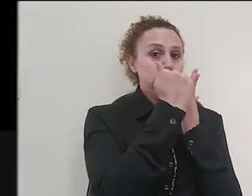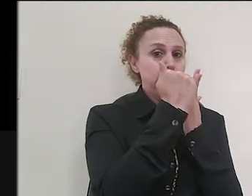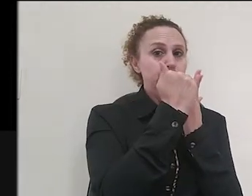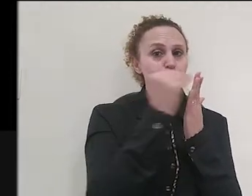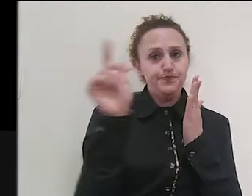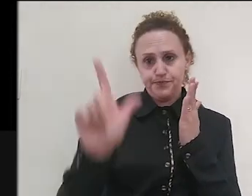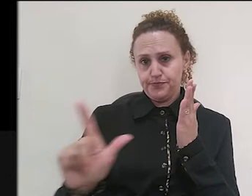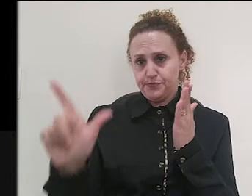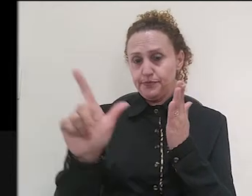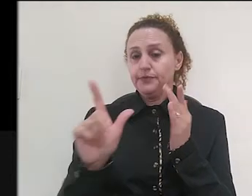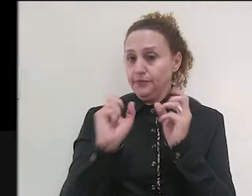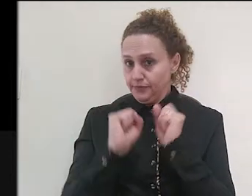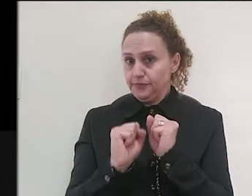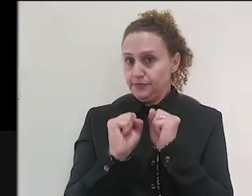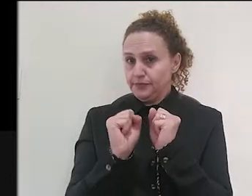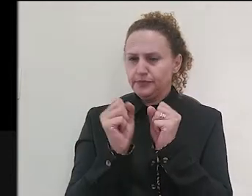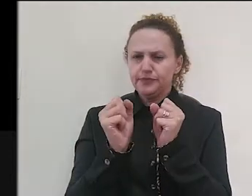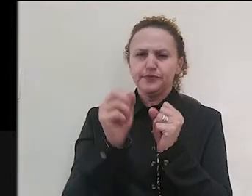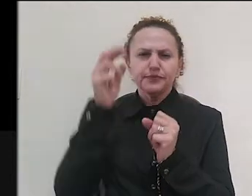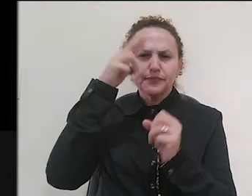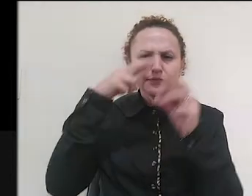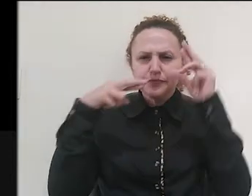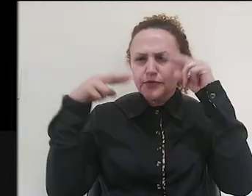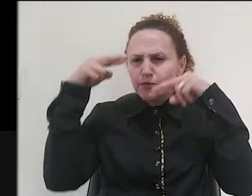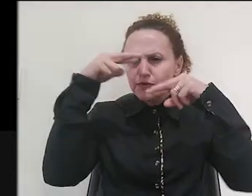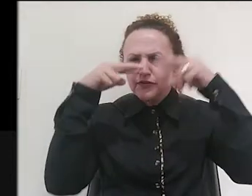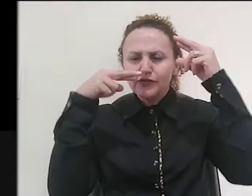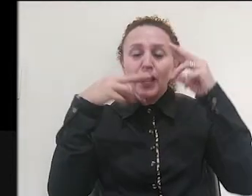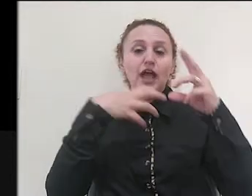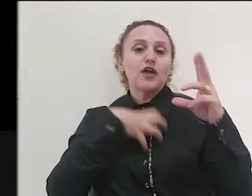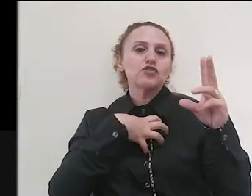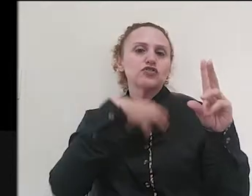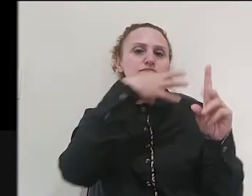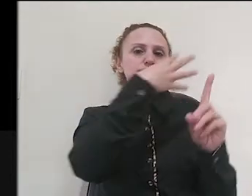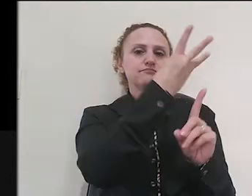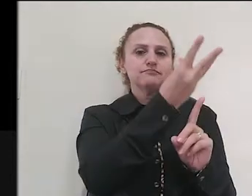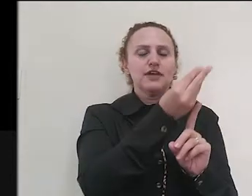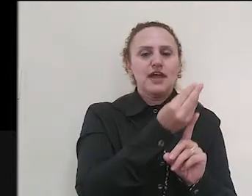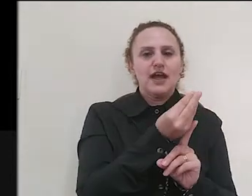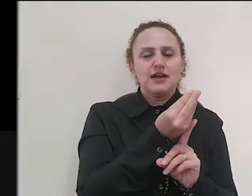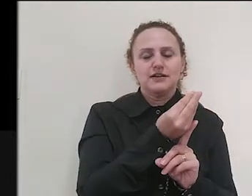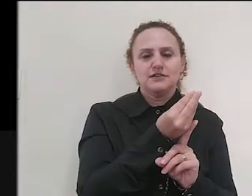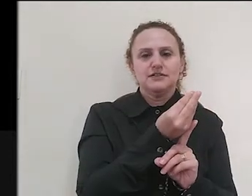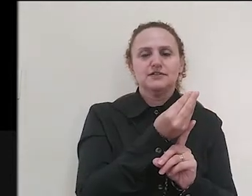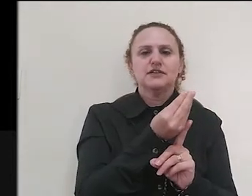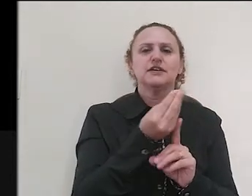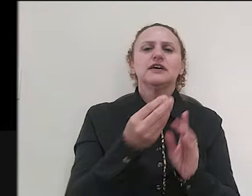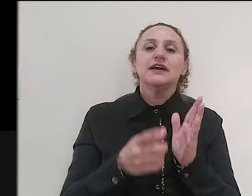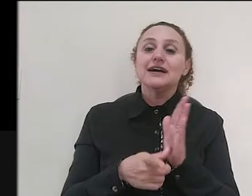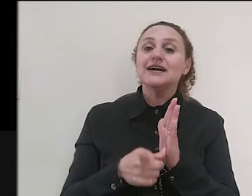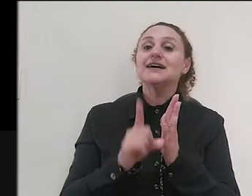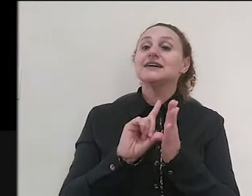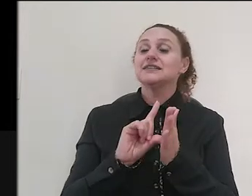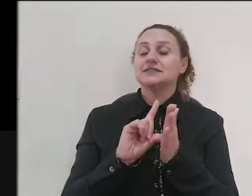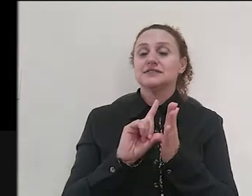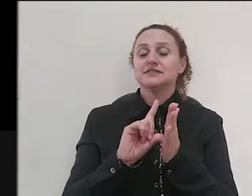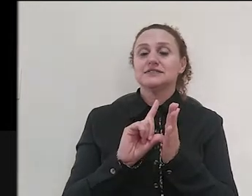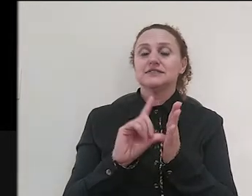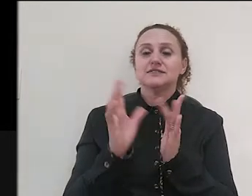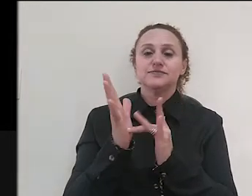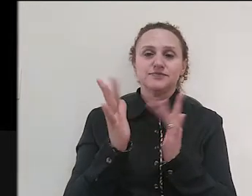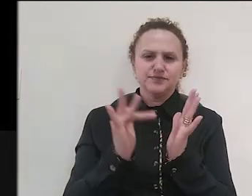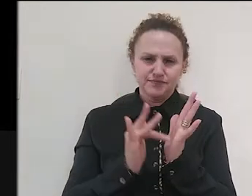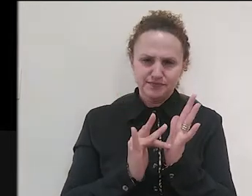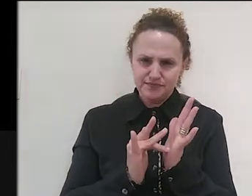literários. Então, o que que a gente pode observar aqui é uma forma de arte que se desenvolveu entre o século 7 e 5 a.C., e esse aqui é um vaso